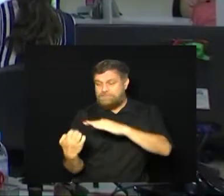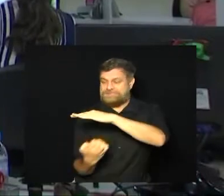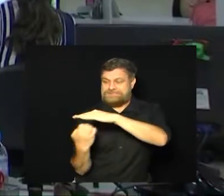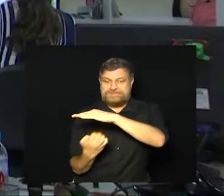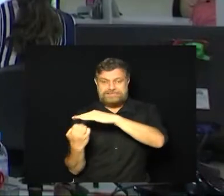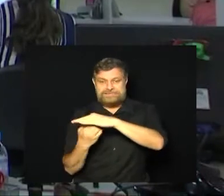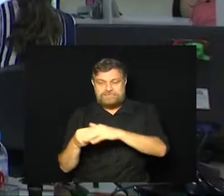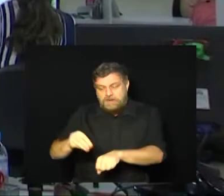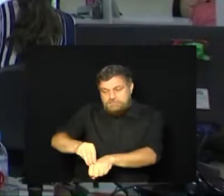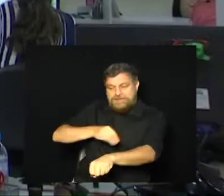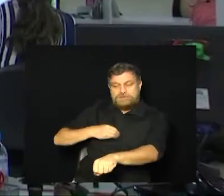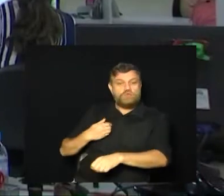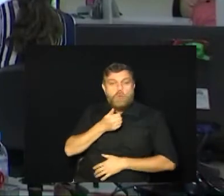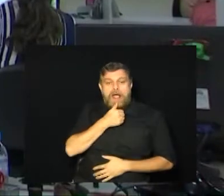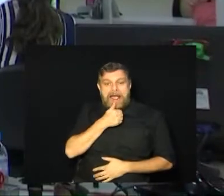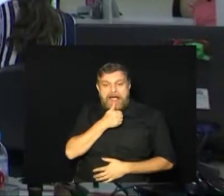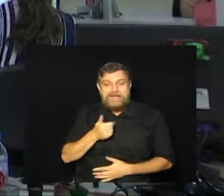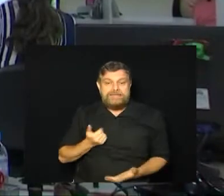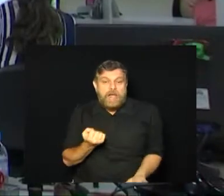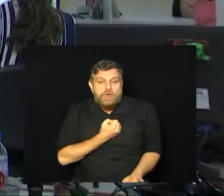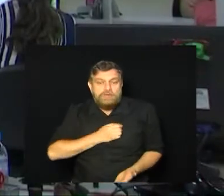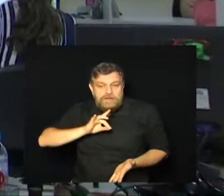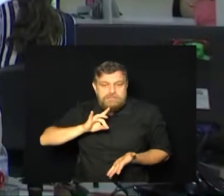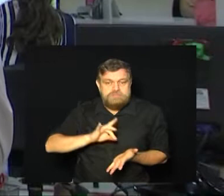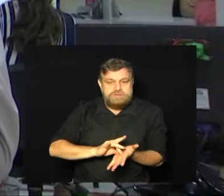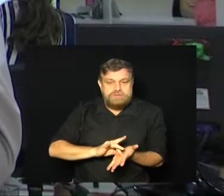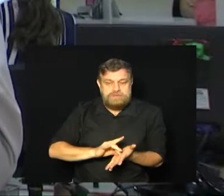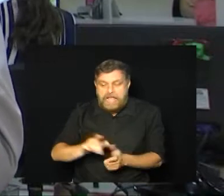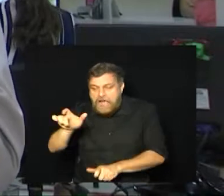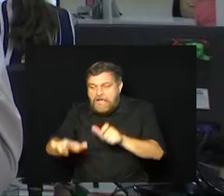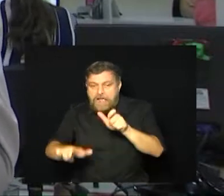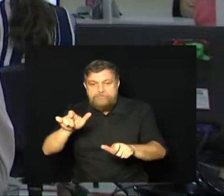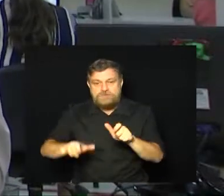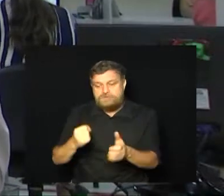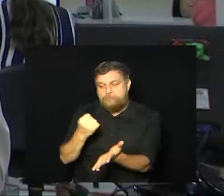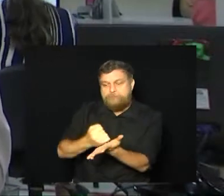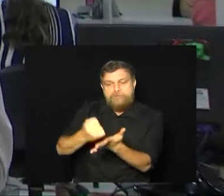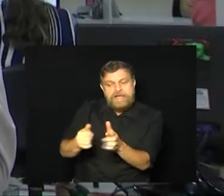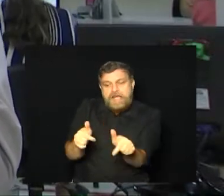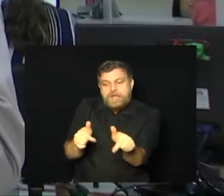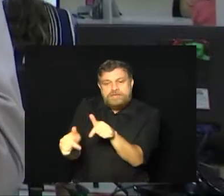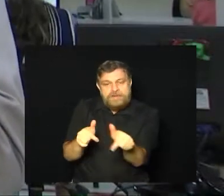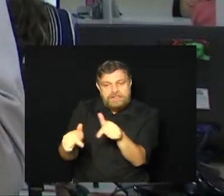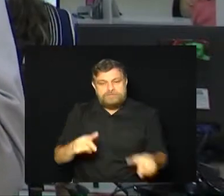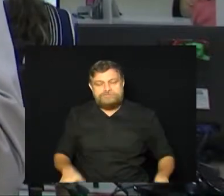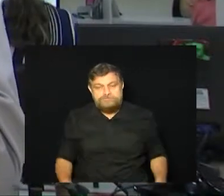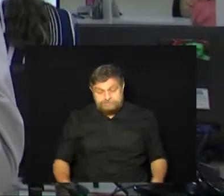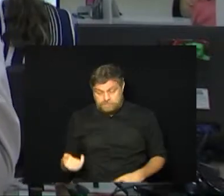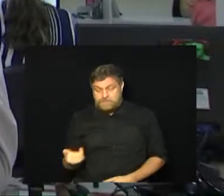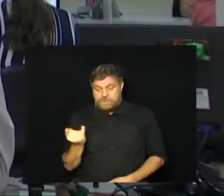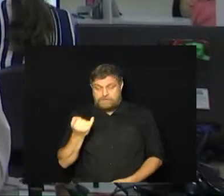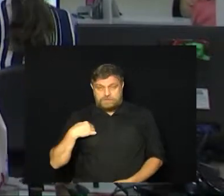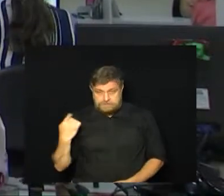acabaram não passando ainda ou não vão passar o CAGED, o número de pessoas que foram admitidas. Bom, secretário, é importante que a